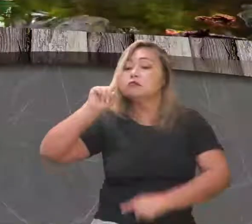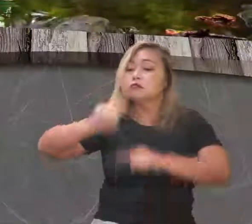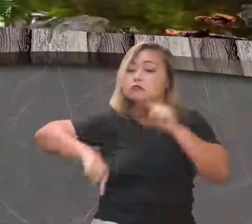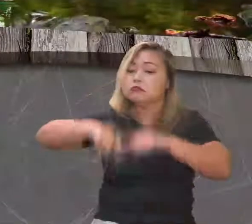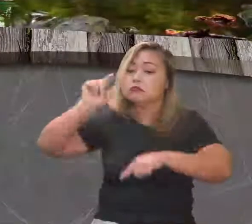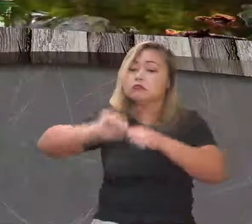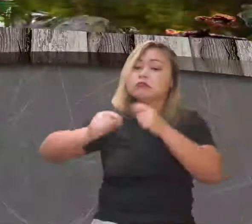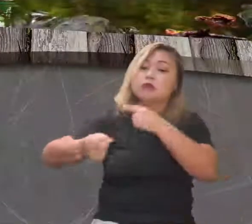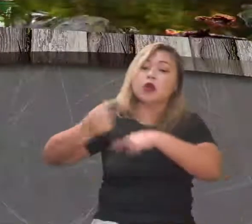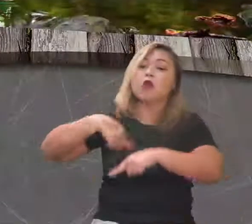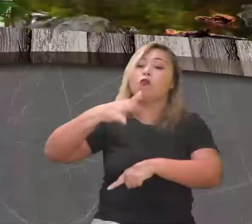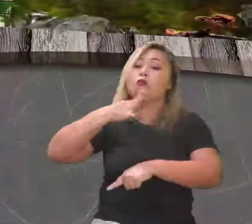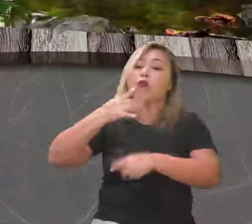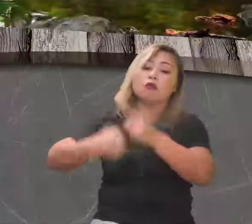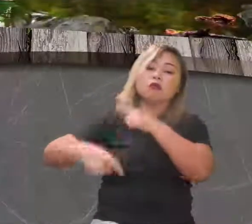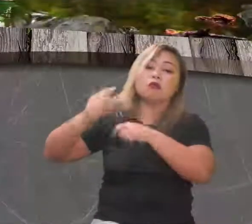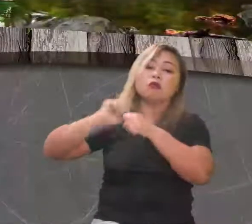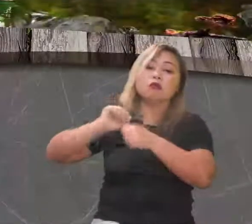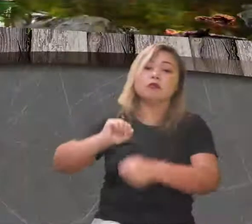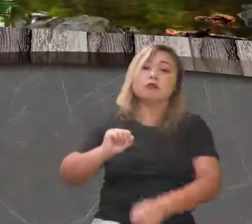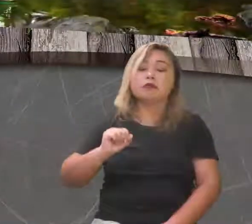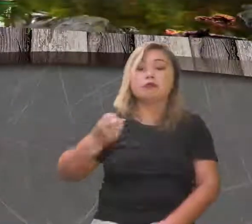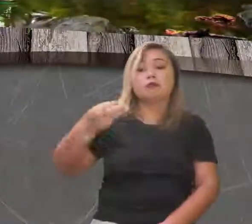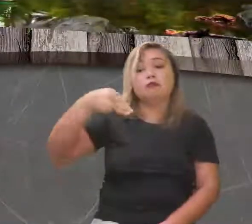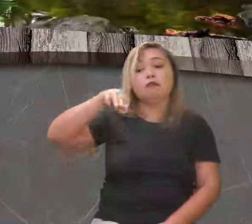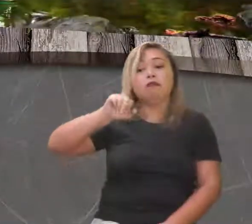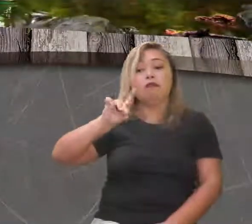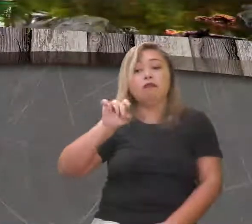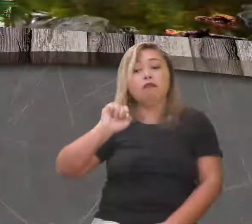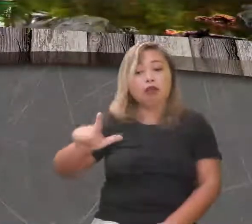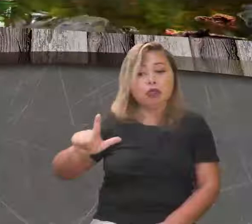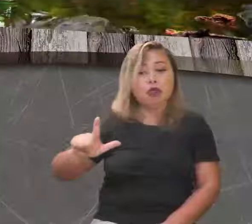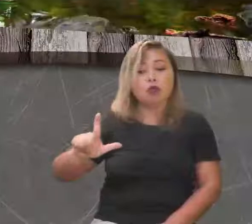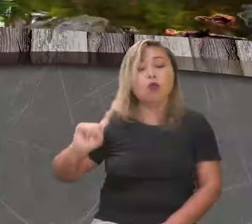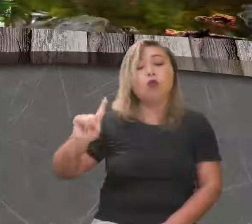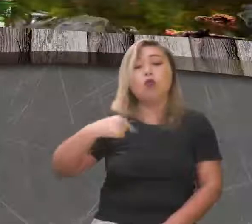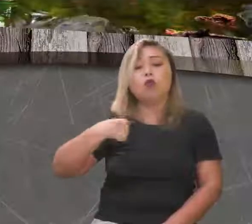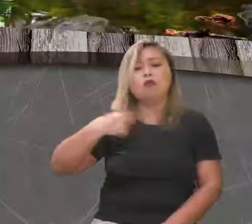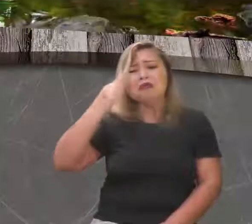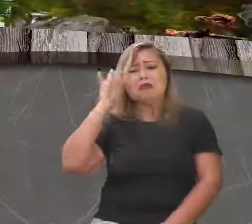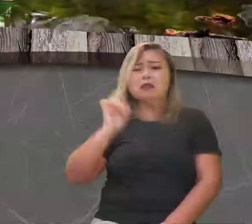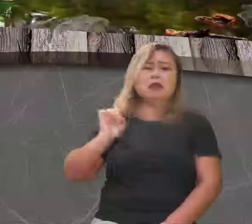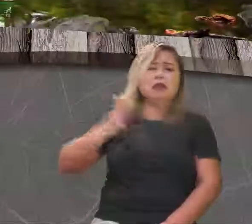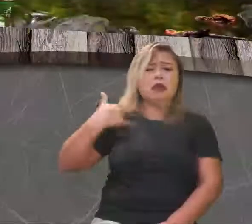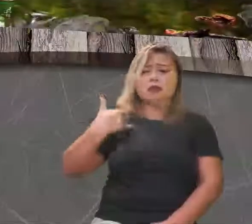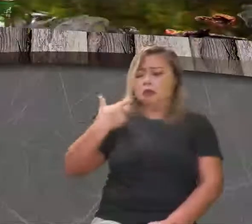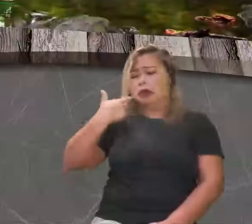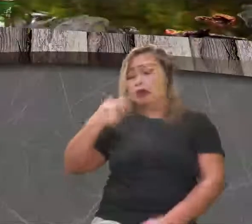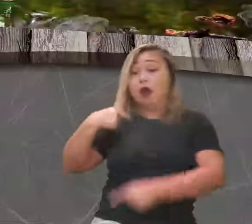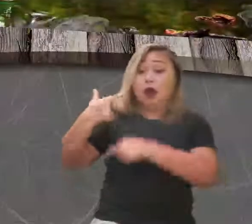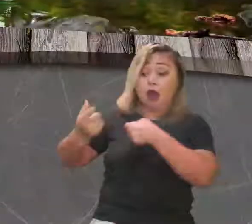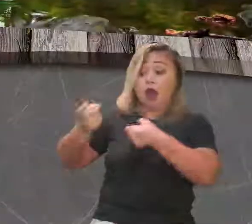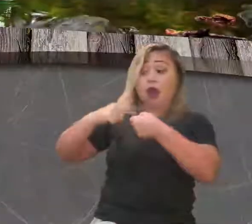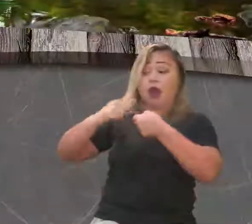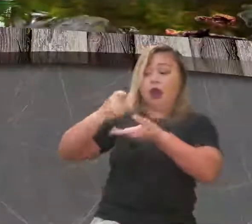amigo geneticista Gregor Mendel, é isso mesmo. Só que ele não compreendeu muito bem na época, depois